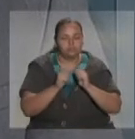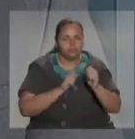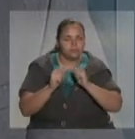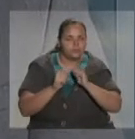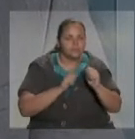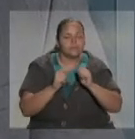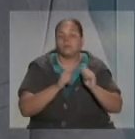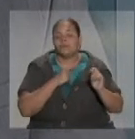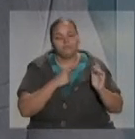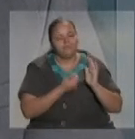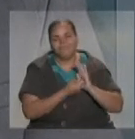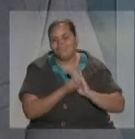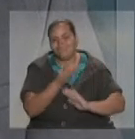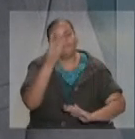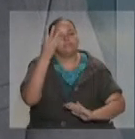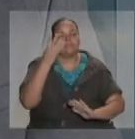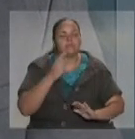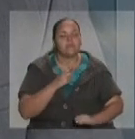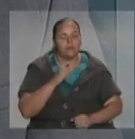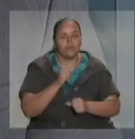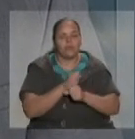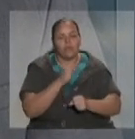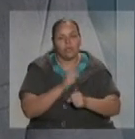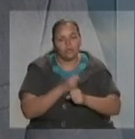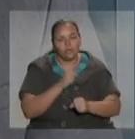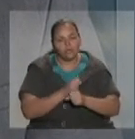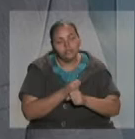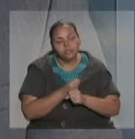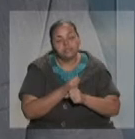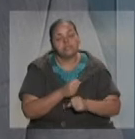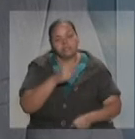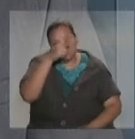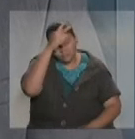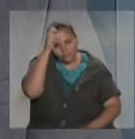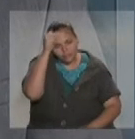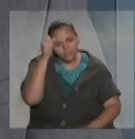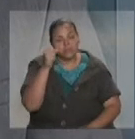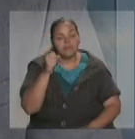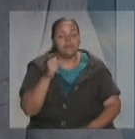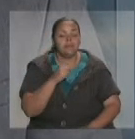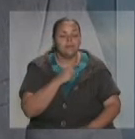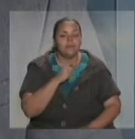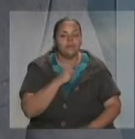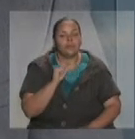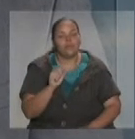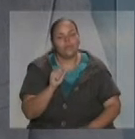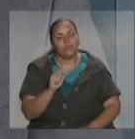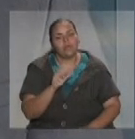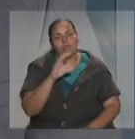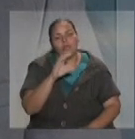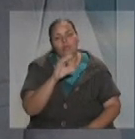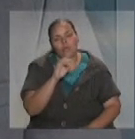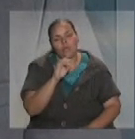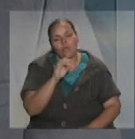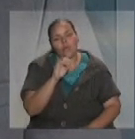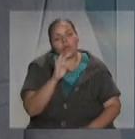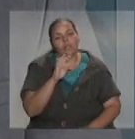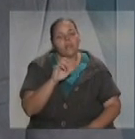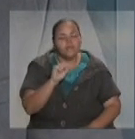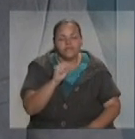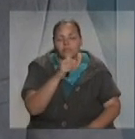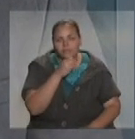tem uma série de requisitos nas obras públicas. E tem a questão das cotas também,